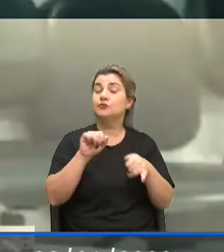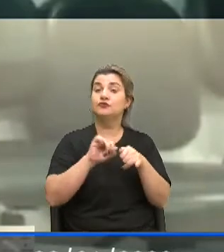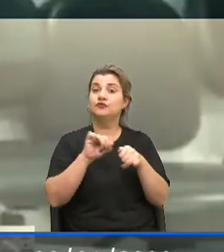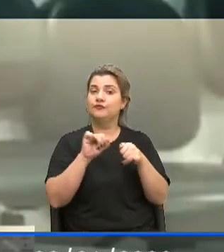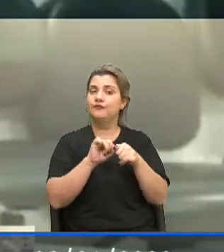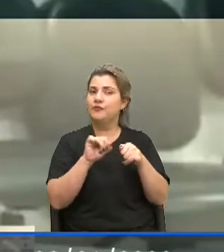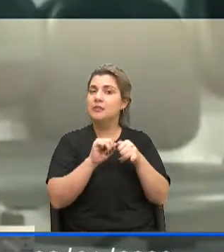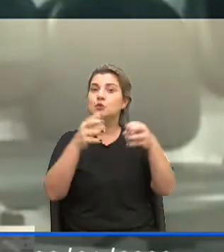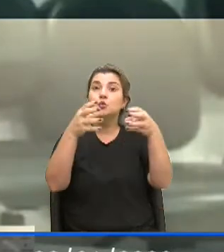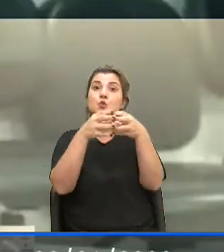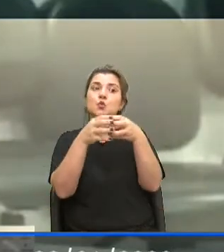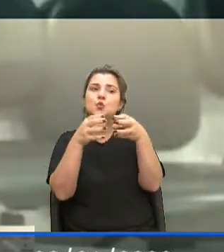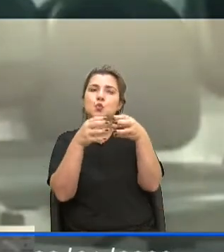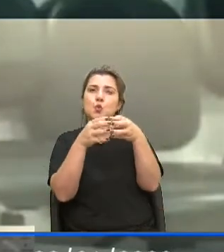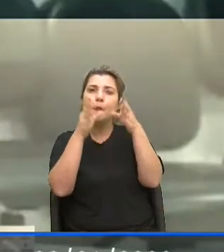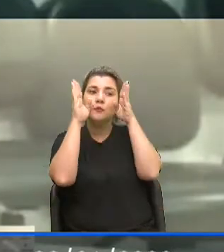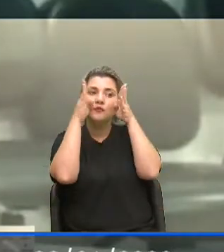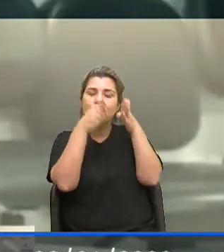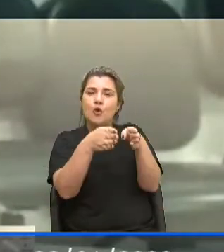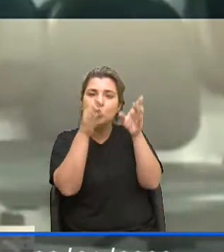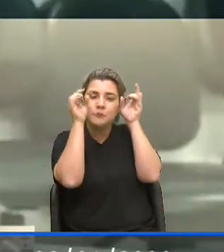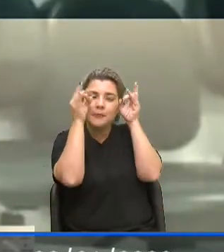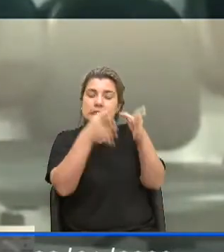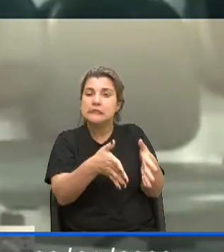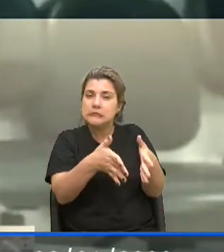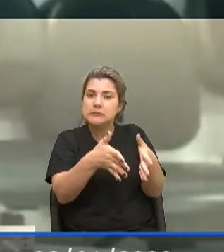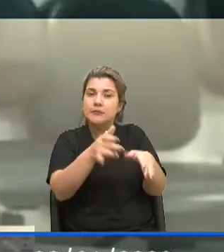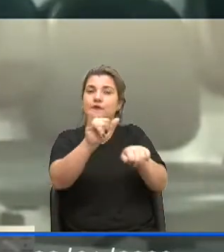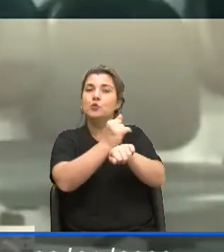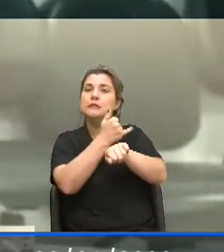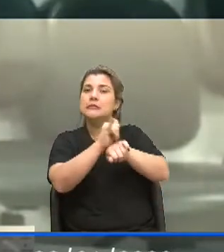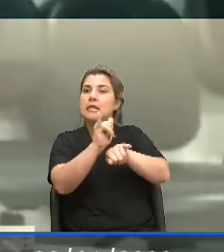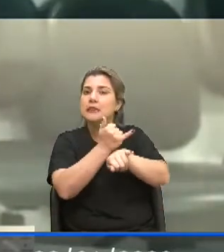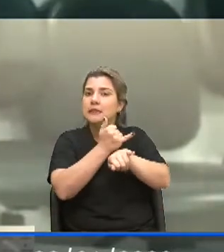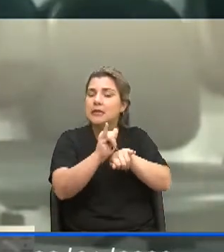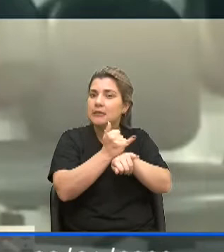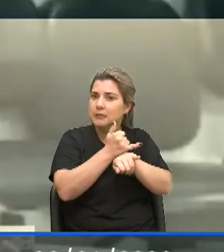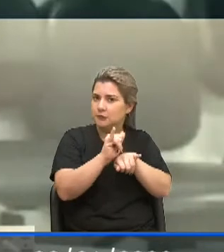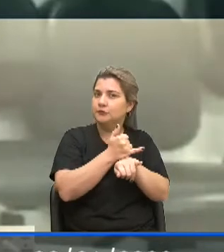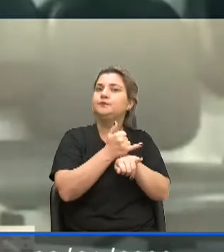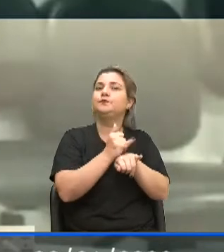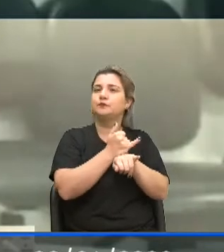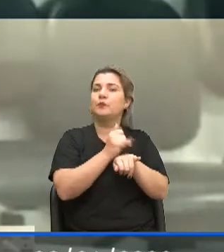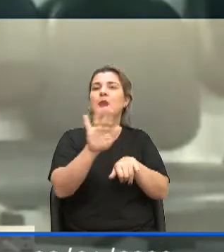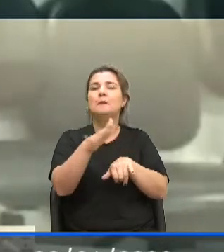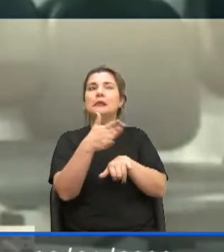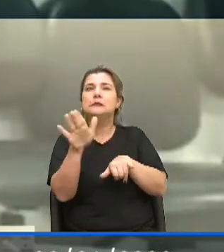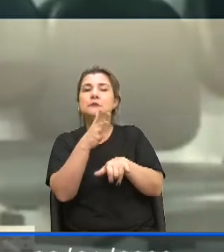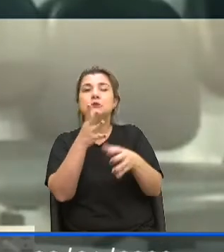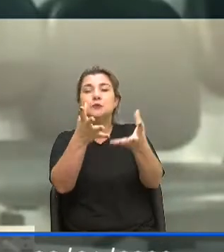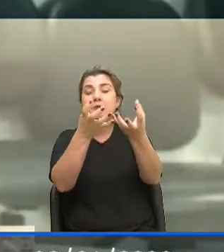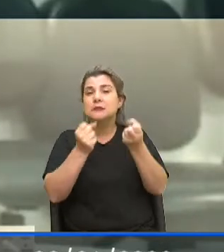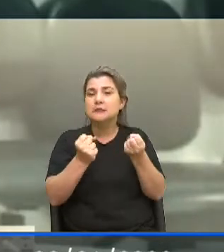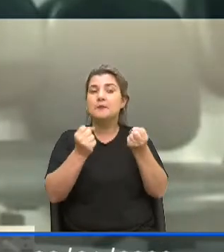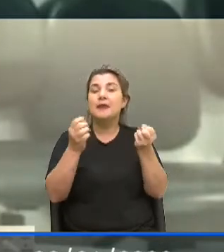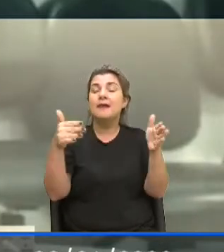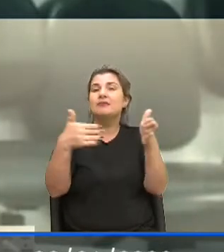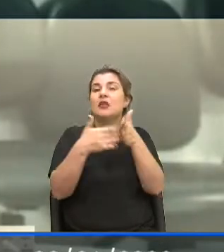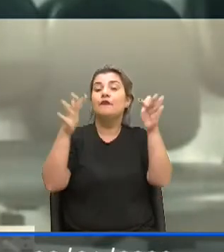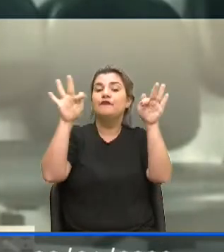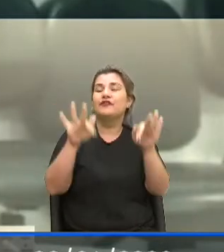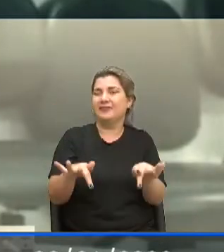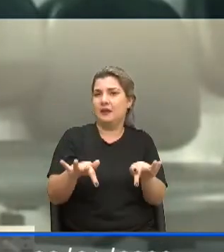estratégia. O Estado do Rio Grande do Sul vai receber até o final dessa estratégia 5 milhões de doses de vacina. E